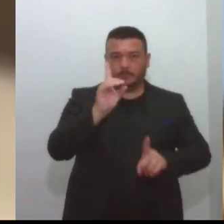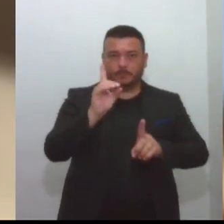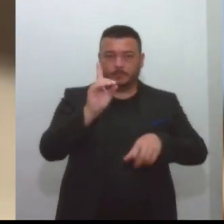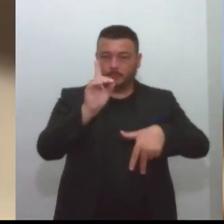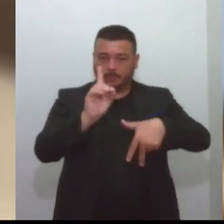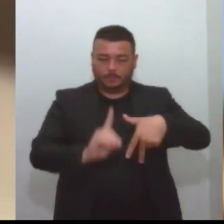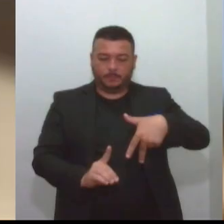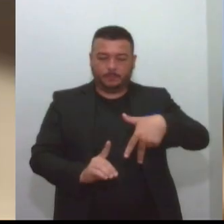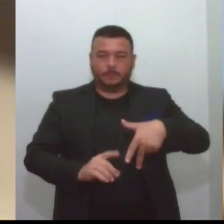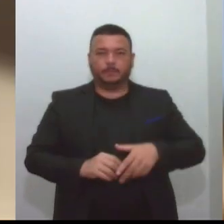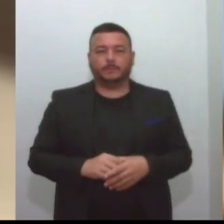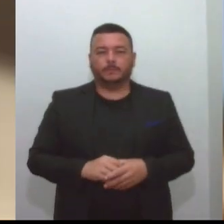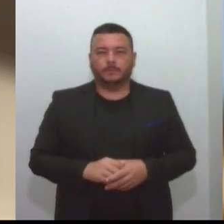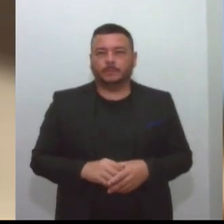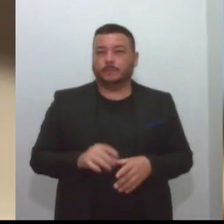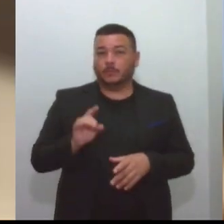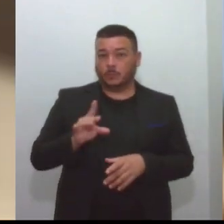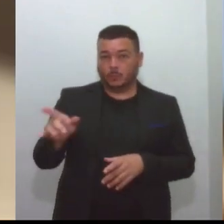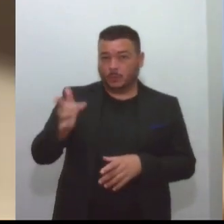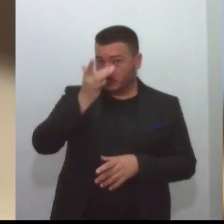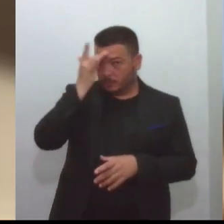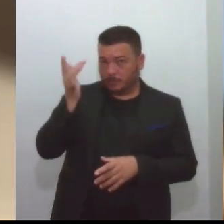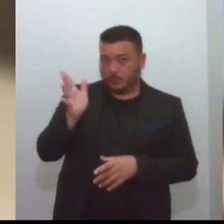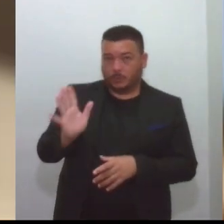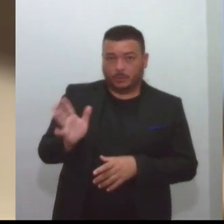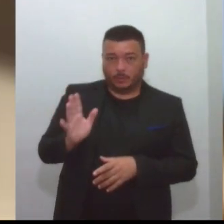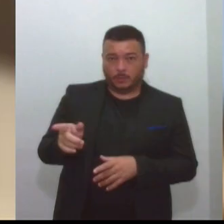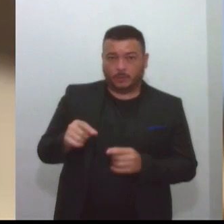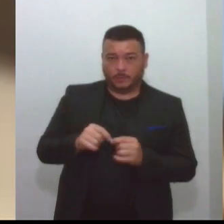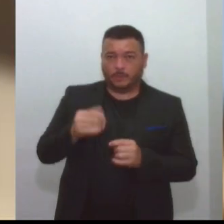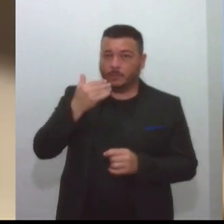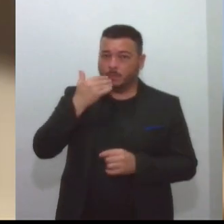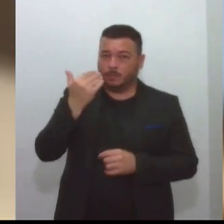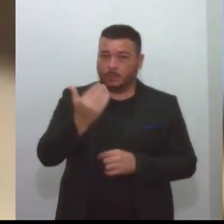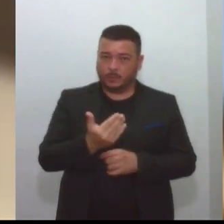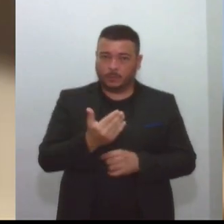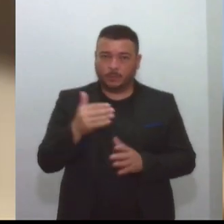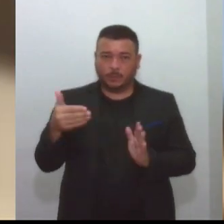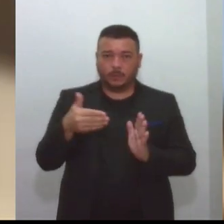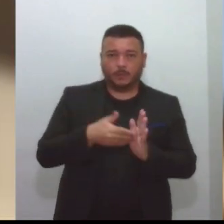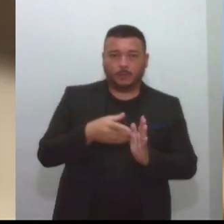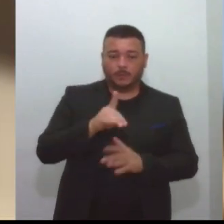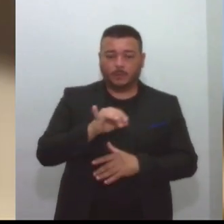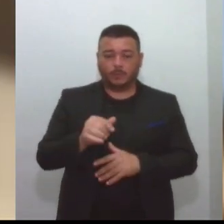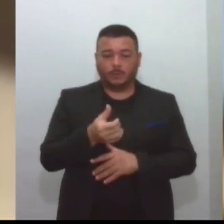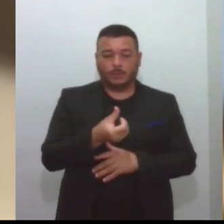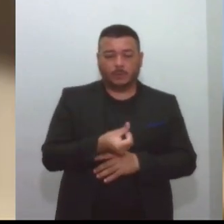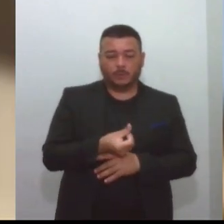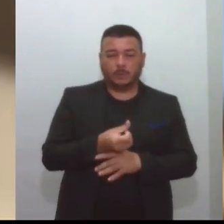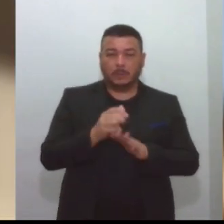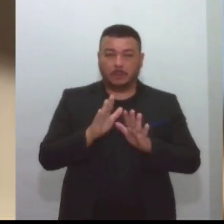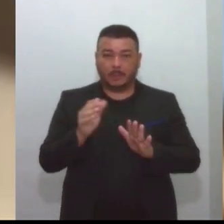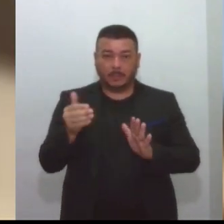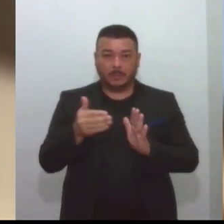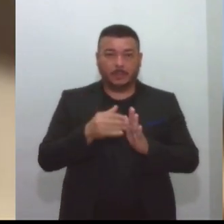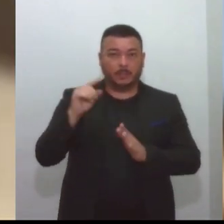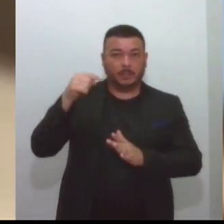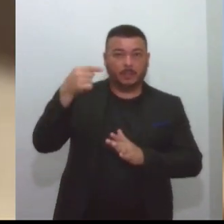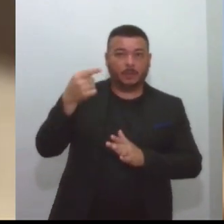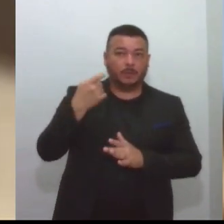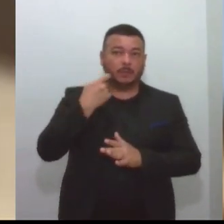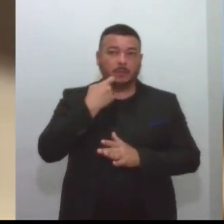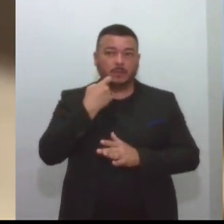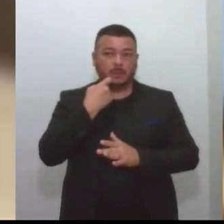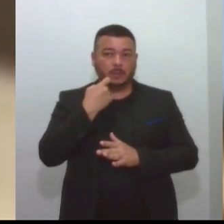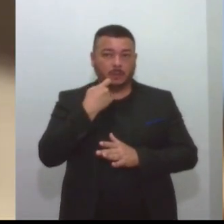basta que a pessoa já tenha feito este pedido até o dia 6, mas se fizer até a próxima sexta-feira, dia